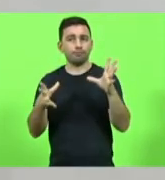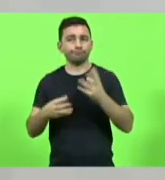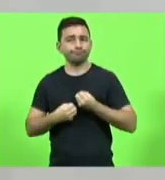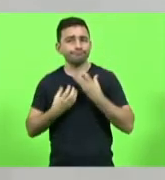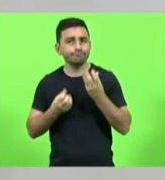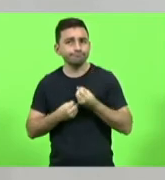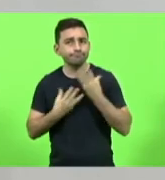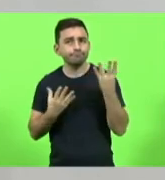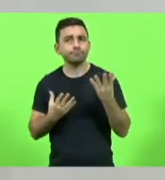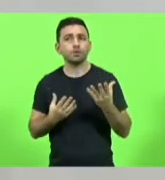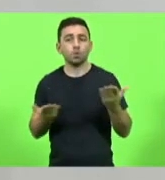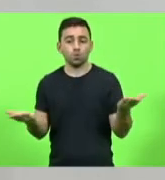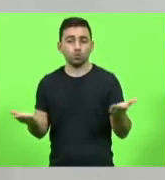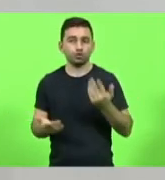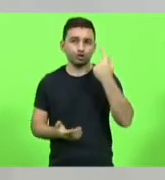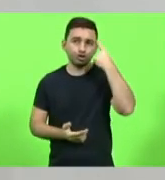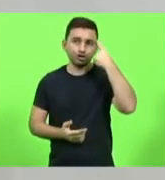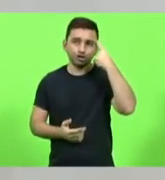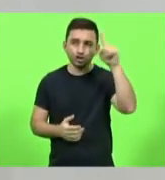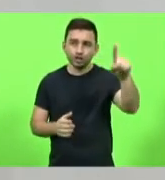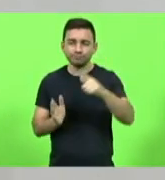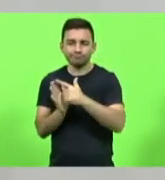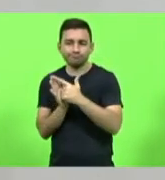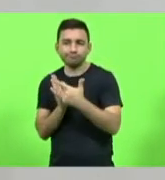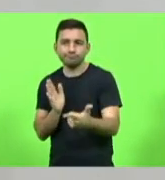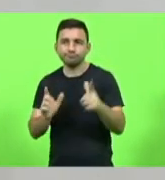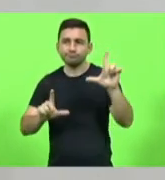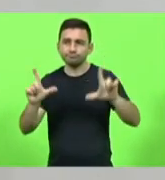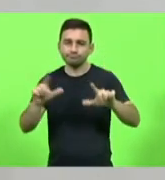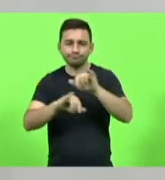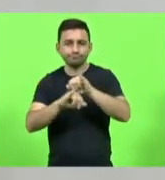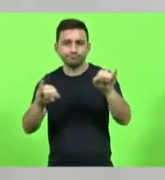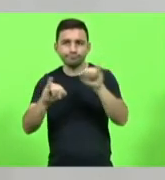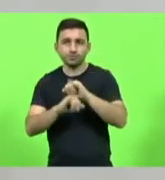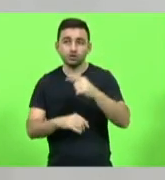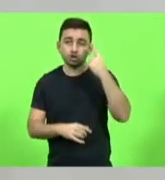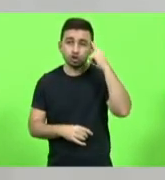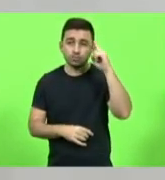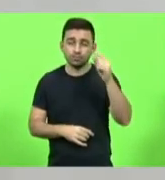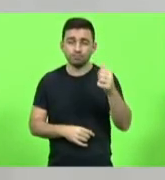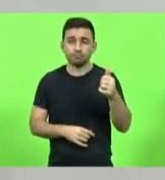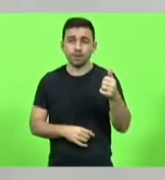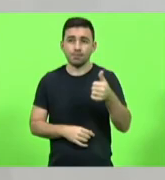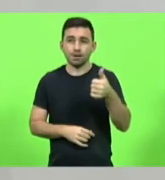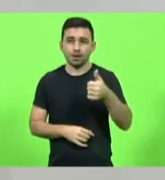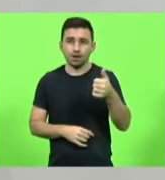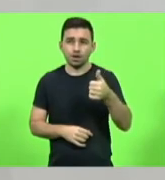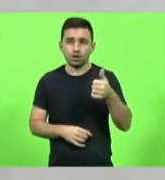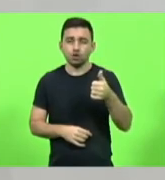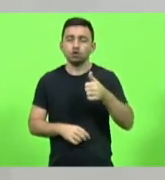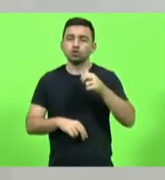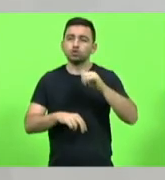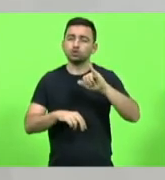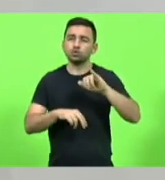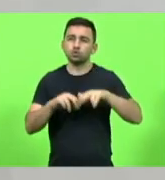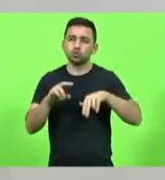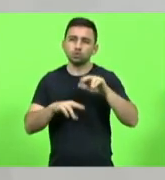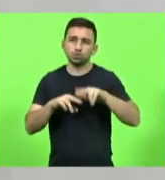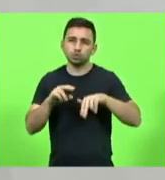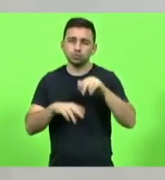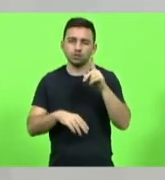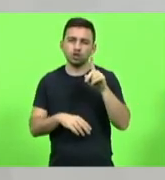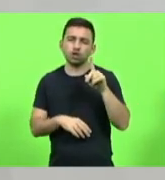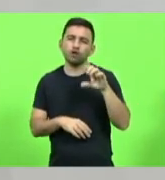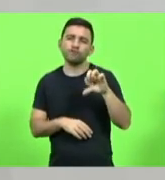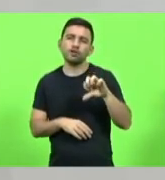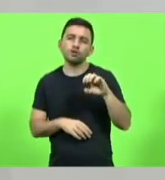é o dia da imprensa. No dia 1º de junho de 1808, circulou pela primeira